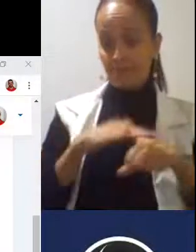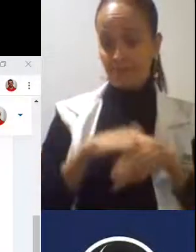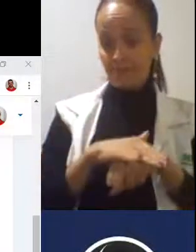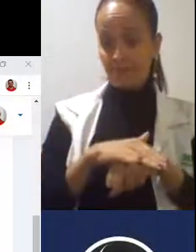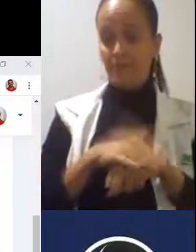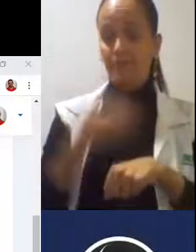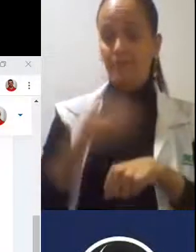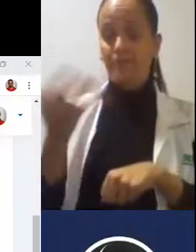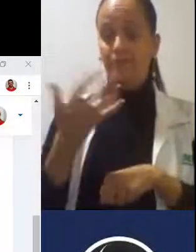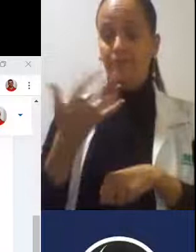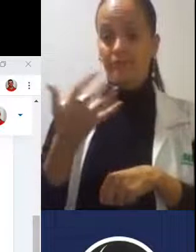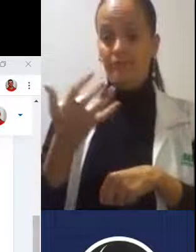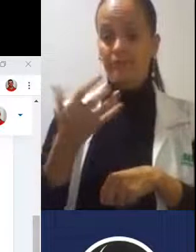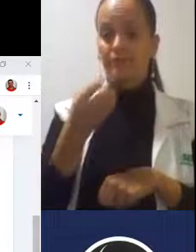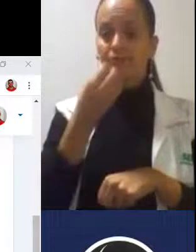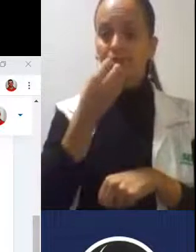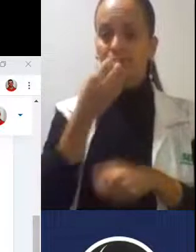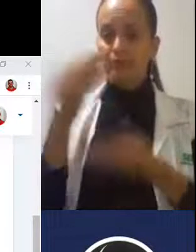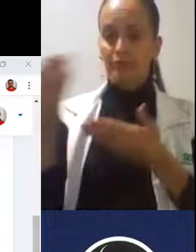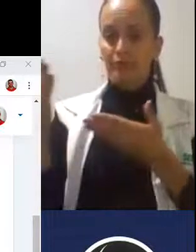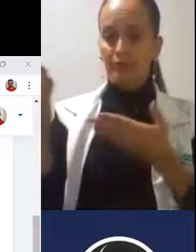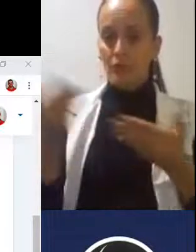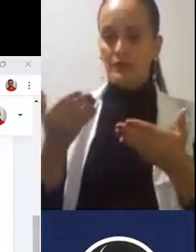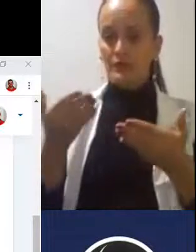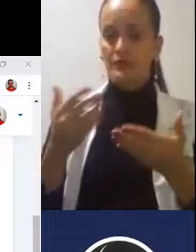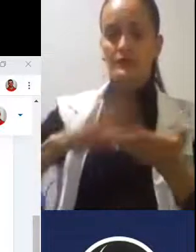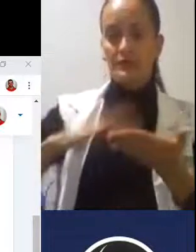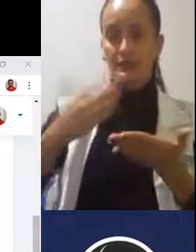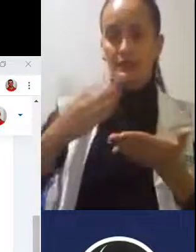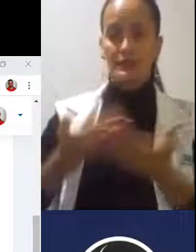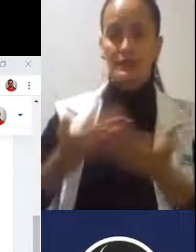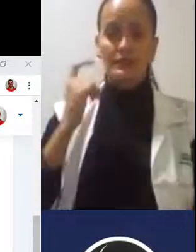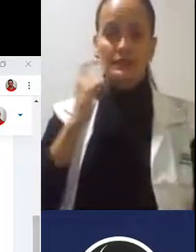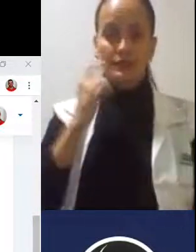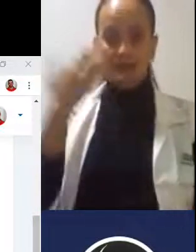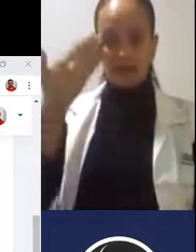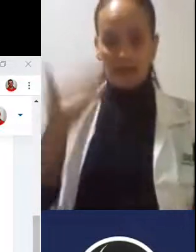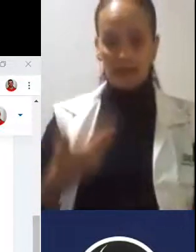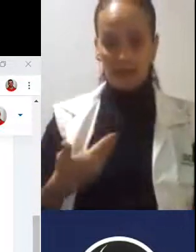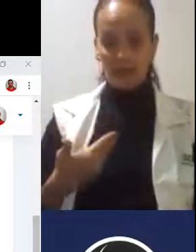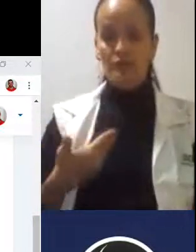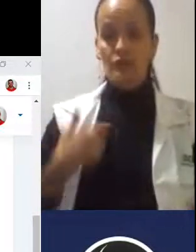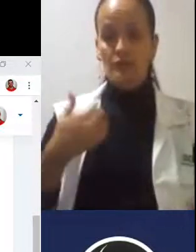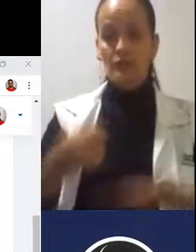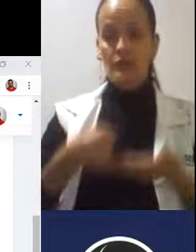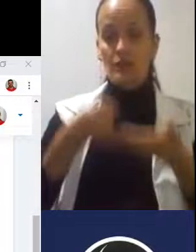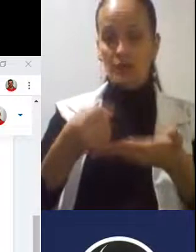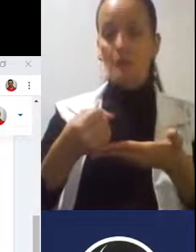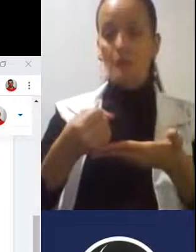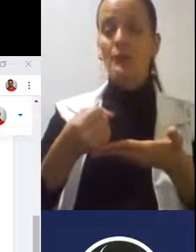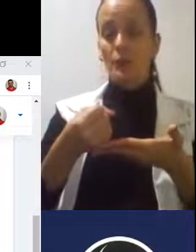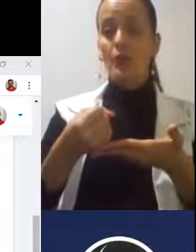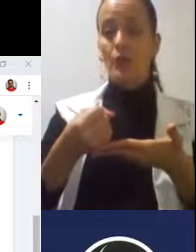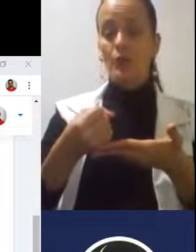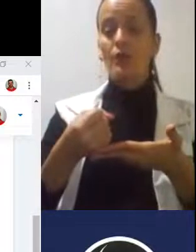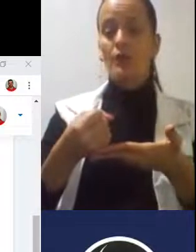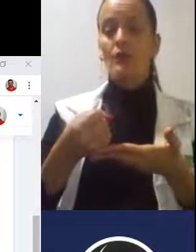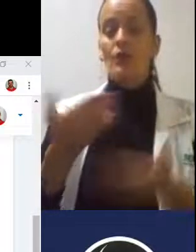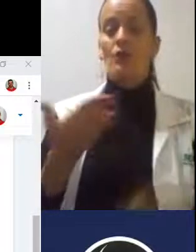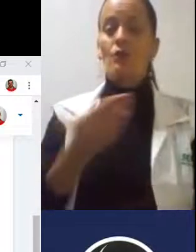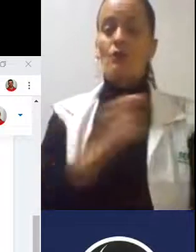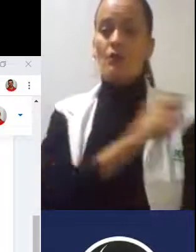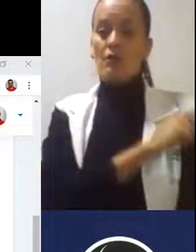Queremos dar as boas-vindas aí, né, à nossa intérprete, a Cíntia, que está dando apoio aí ao nosso colega Luiz Felipe,